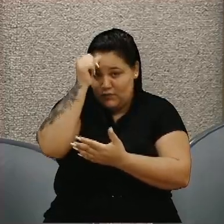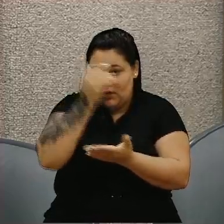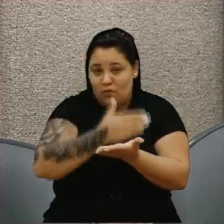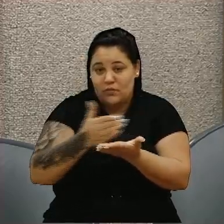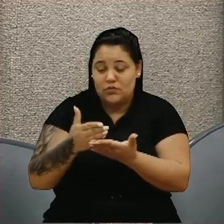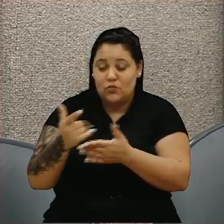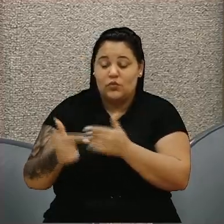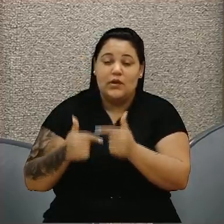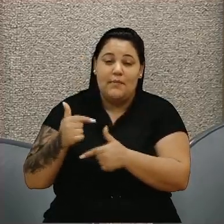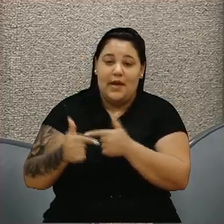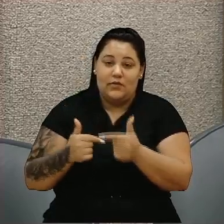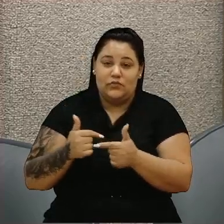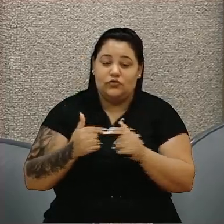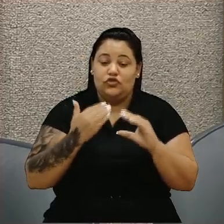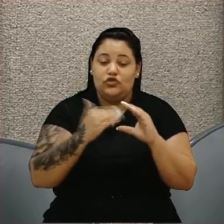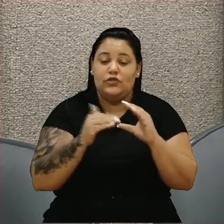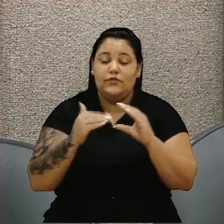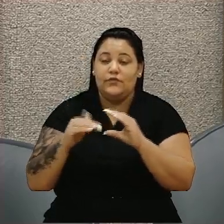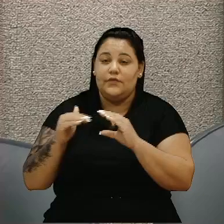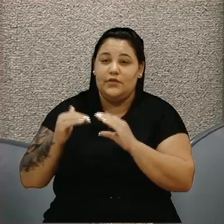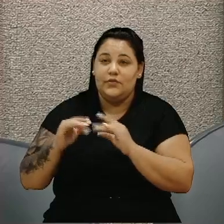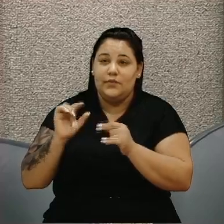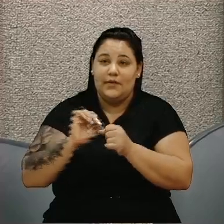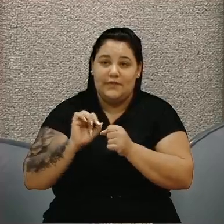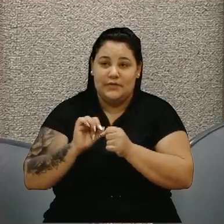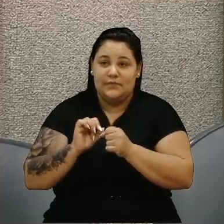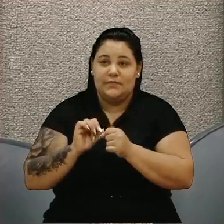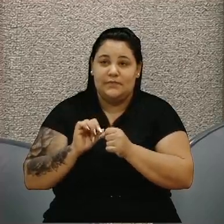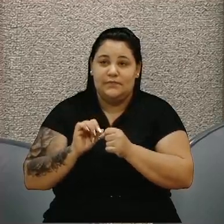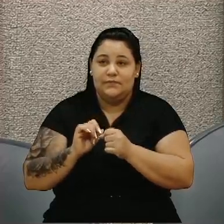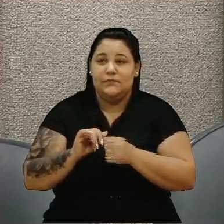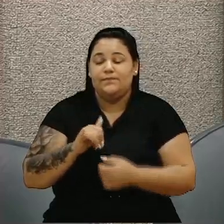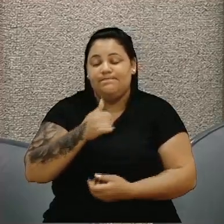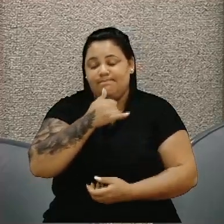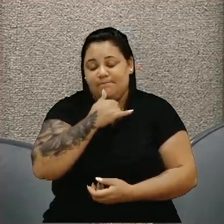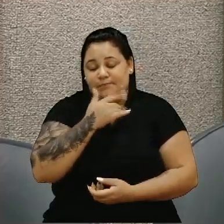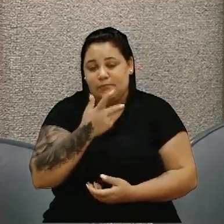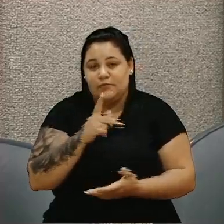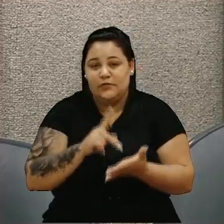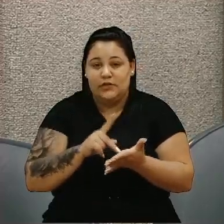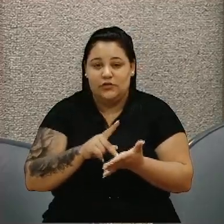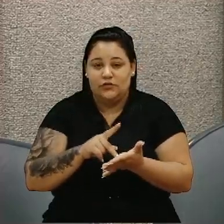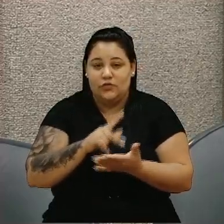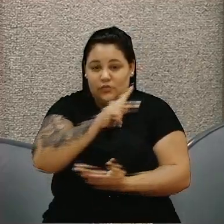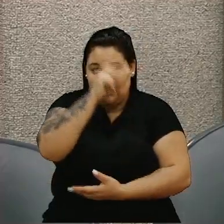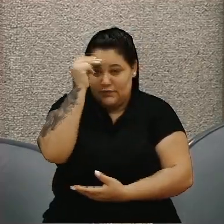processo aí de encaminhamentos de regularização. Lamentavelmente, o prefeito Adiló,